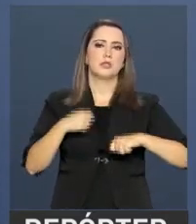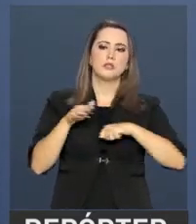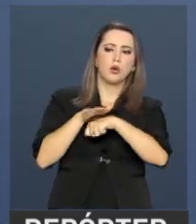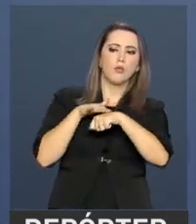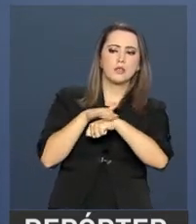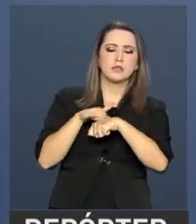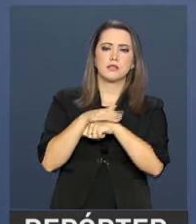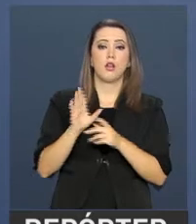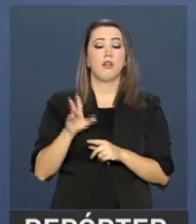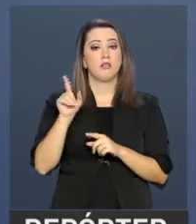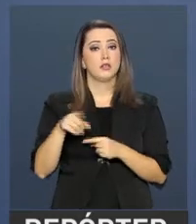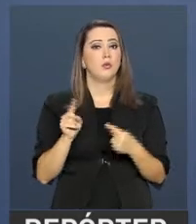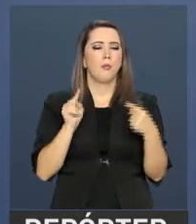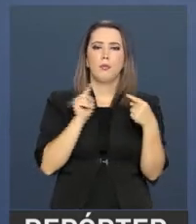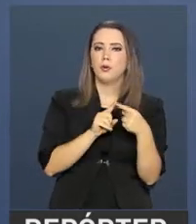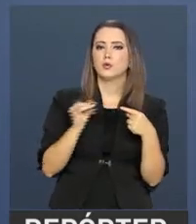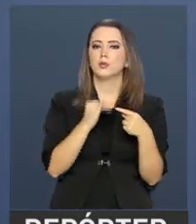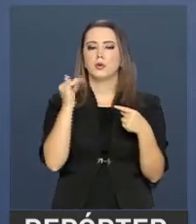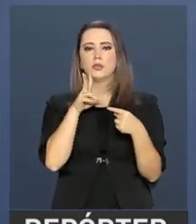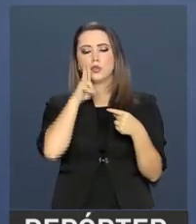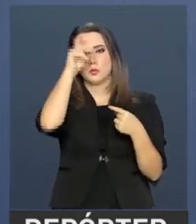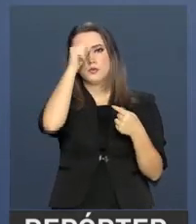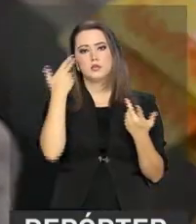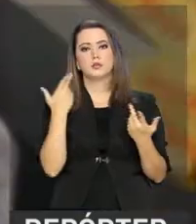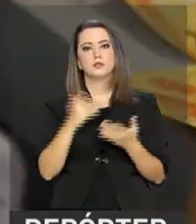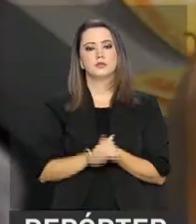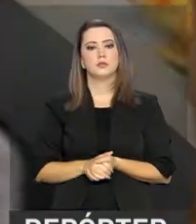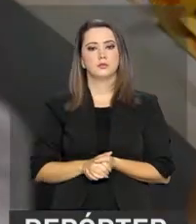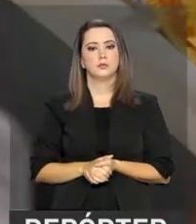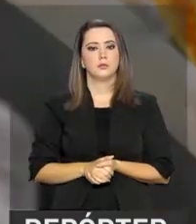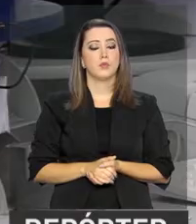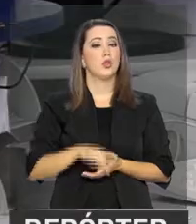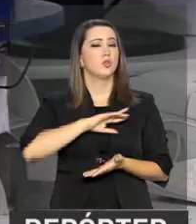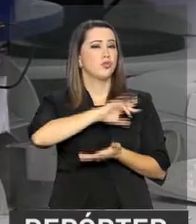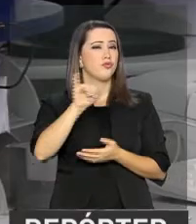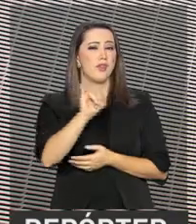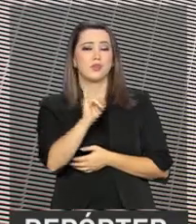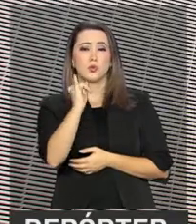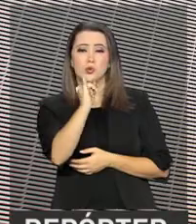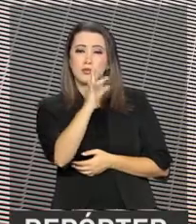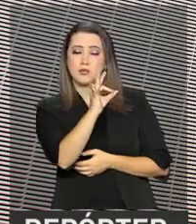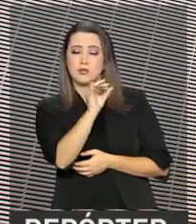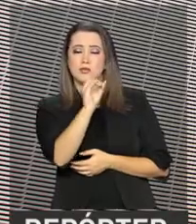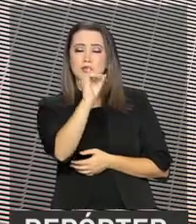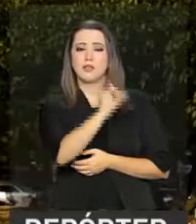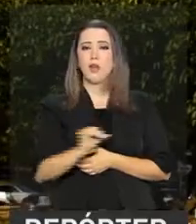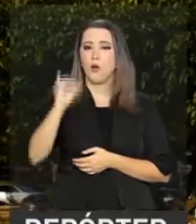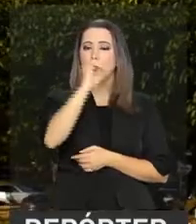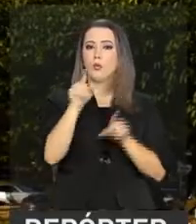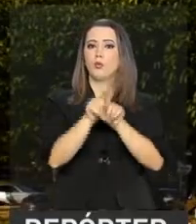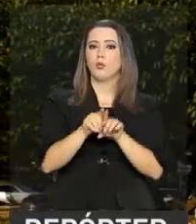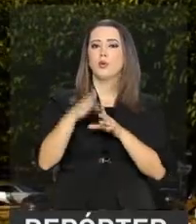de fortalecimento do estado democrático de direito itaú bradesco santander caixa econômica federal e